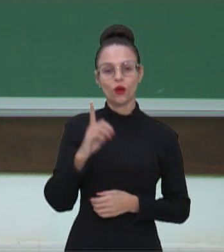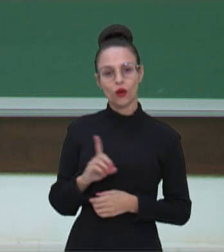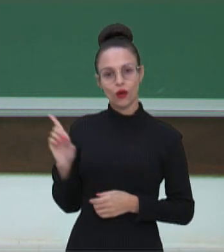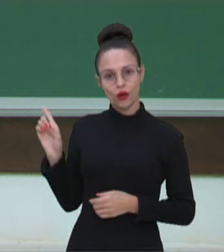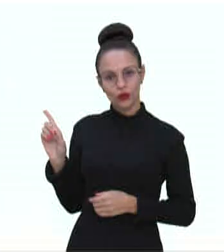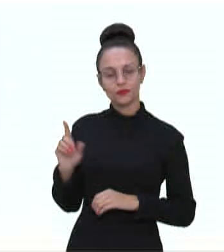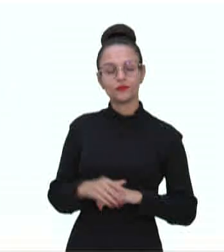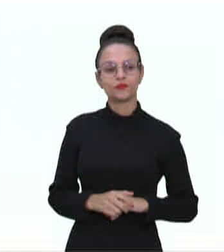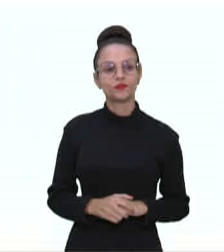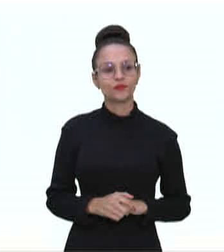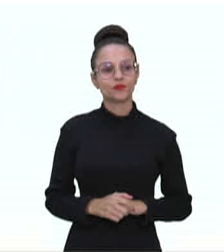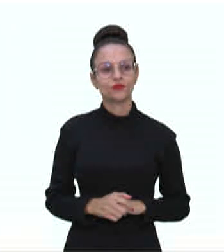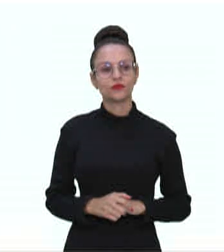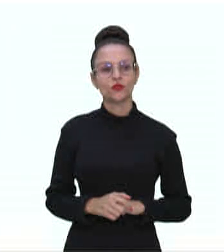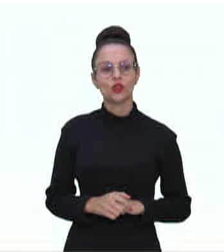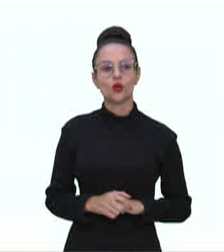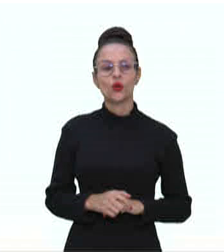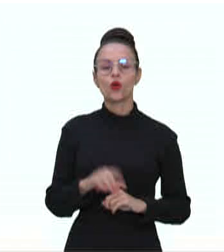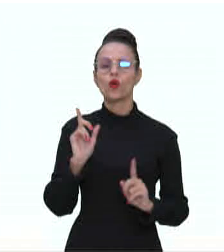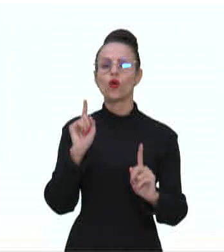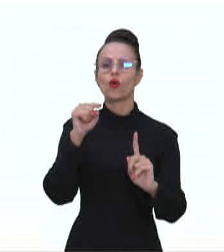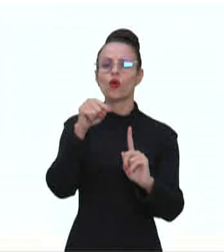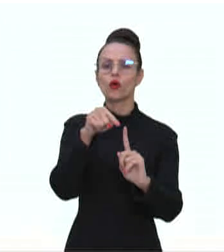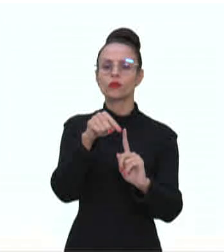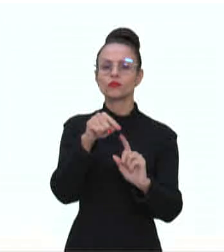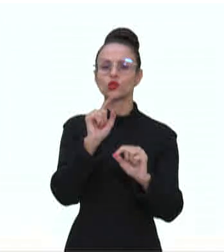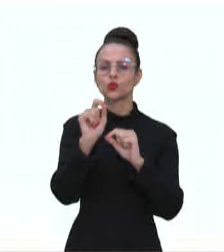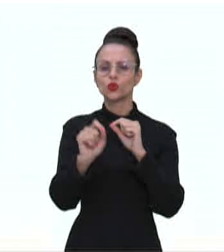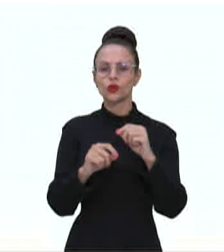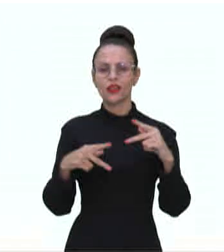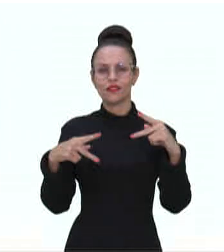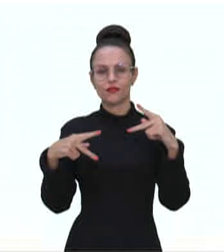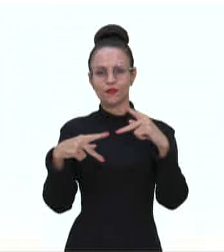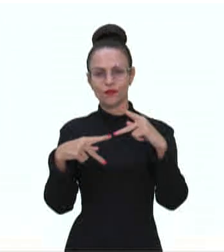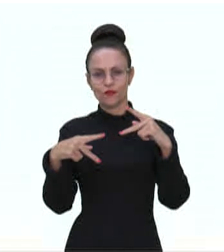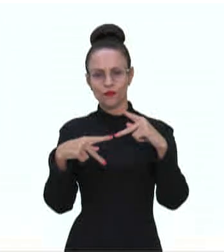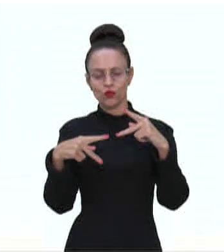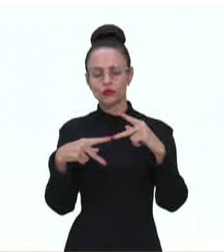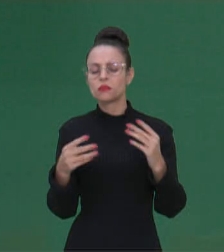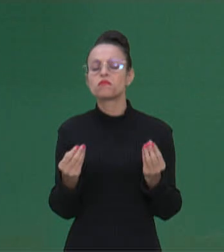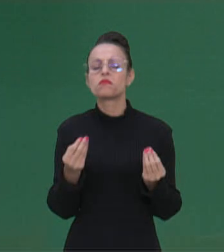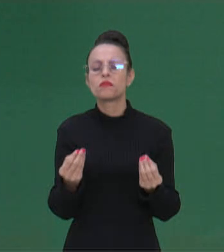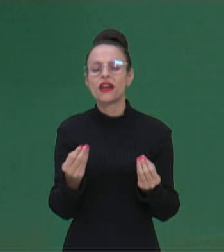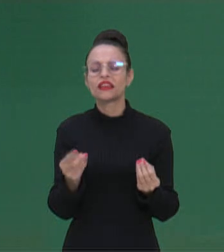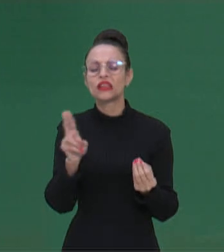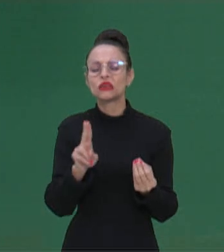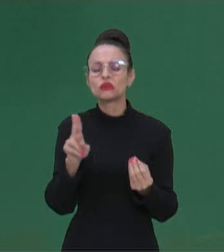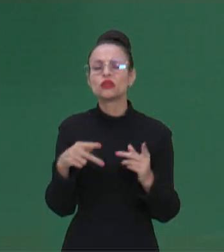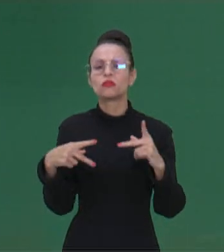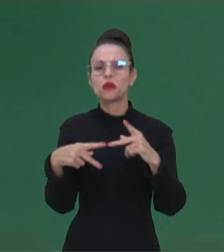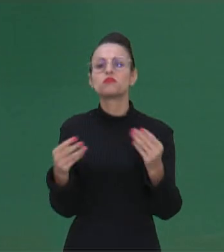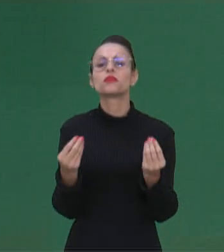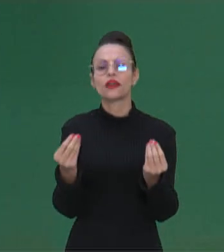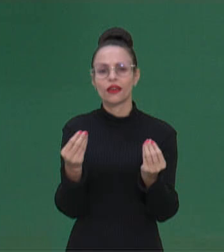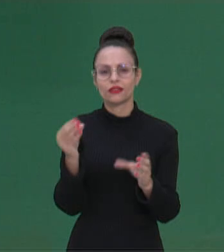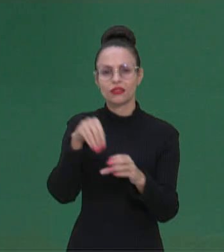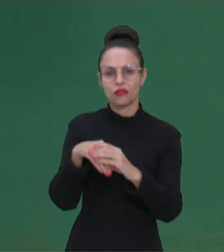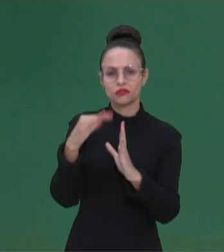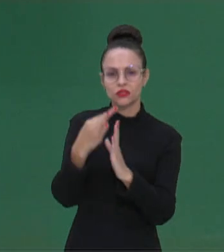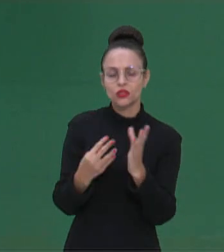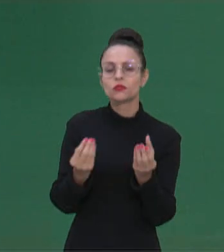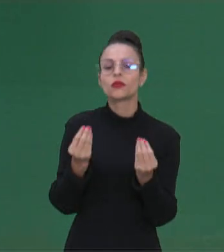agora, qual a função das preposições no texto? Para que serve uma preposição? né? Então,